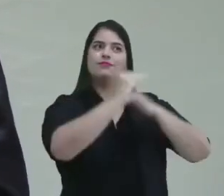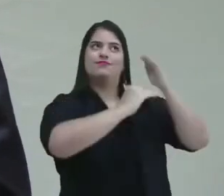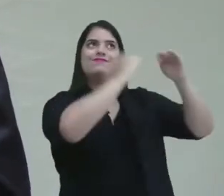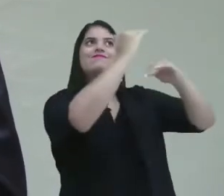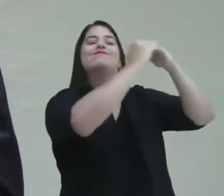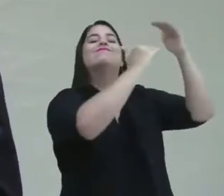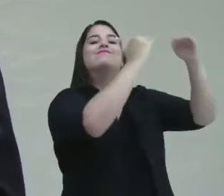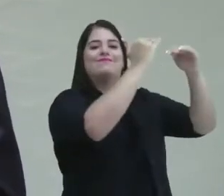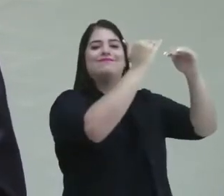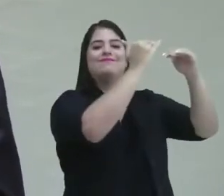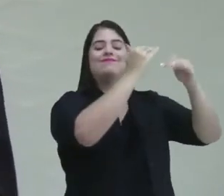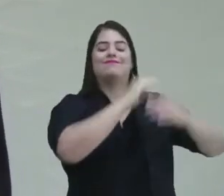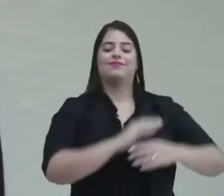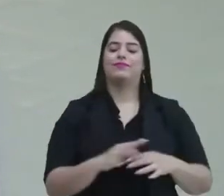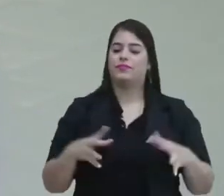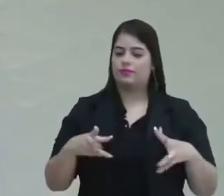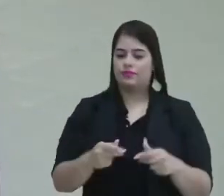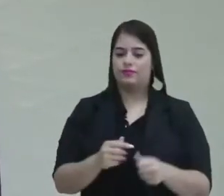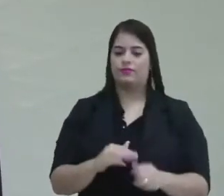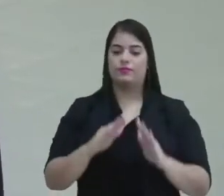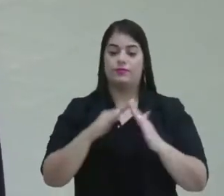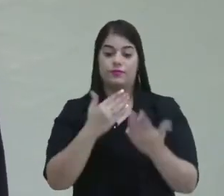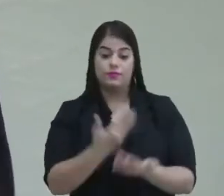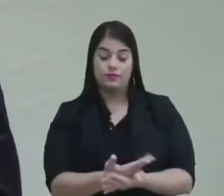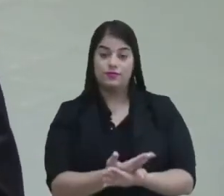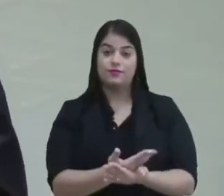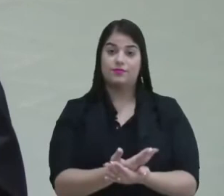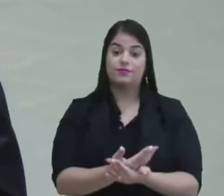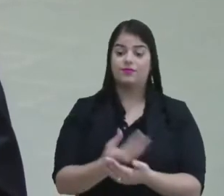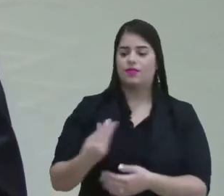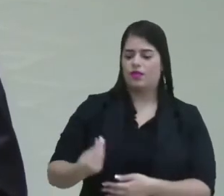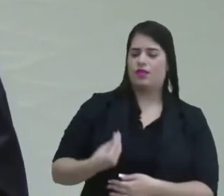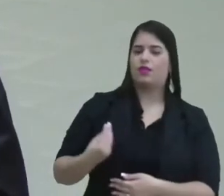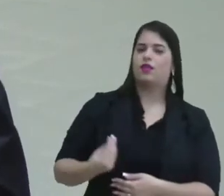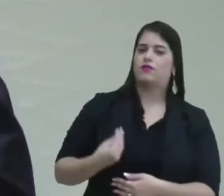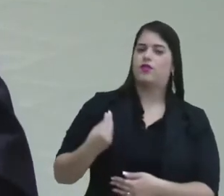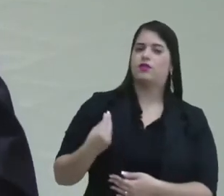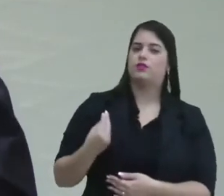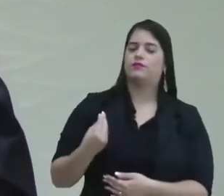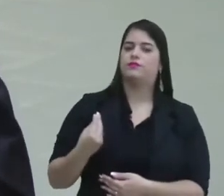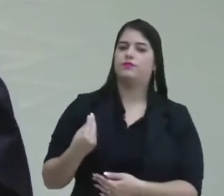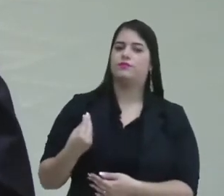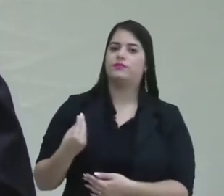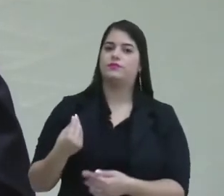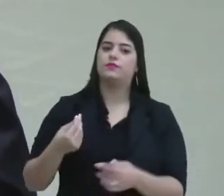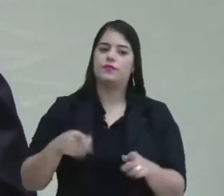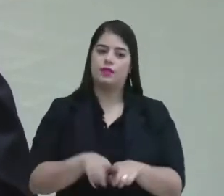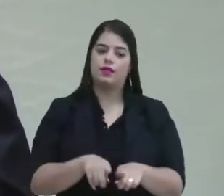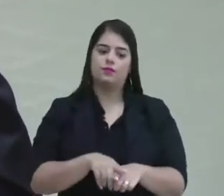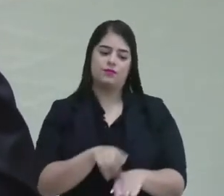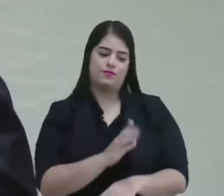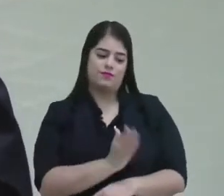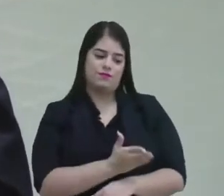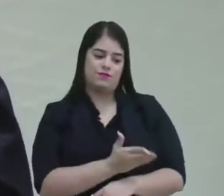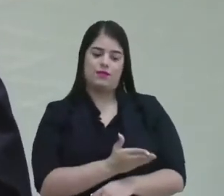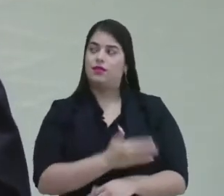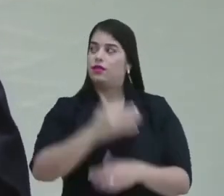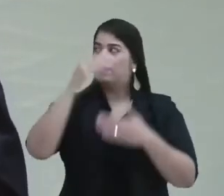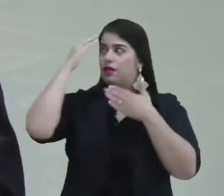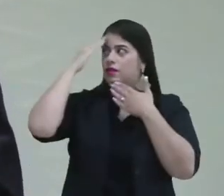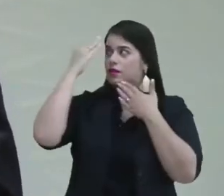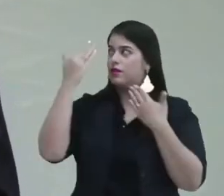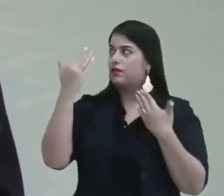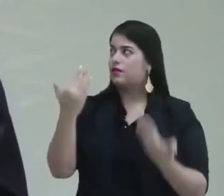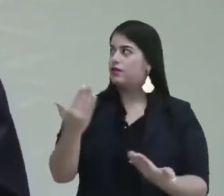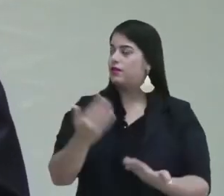caminhar em tudo, na escola, na vida e no nosso coração. Muito obrigado, que